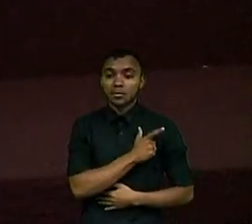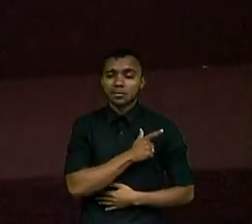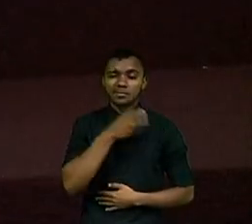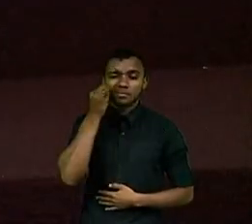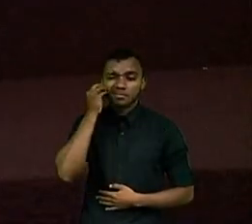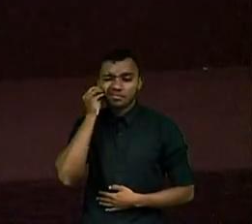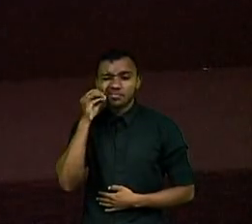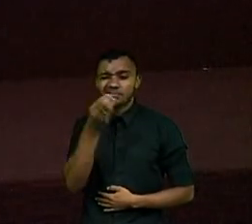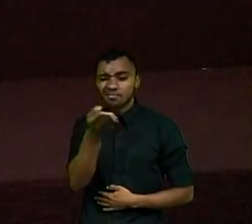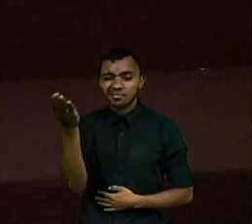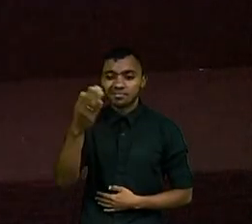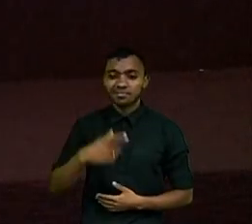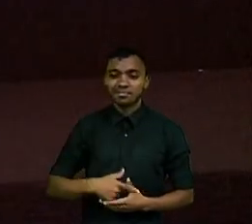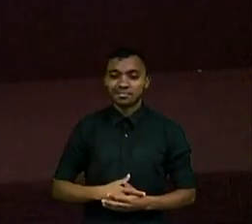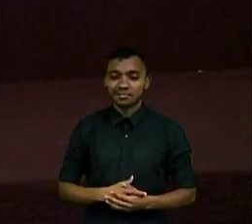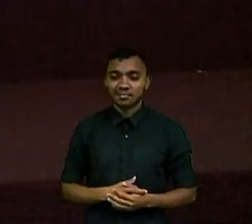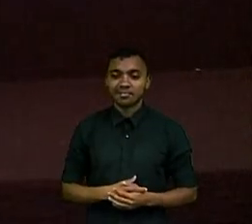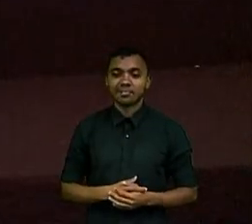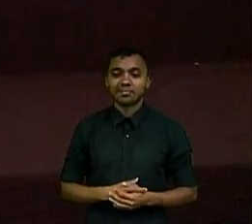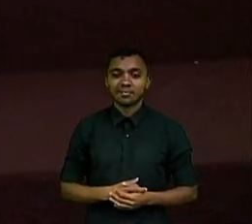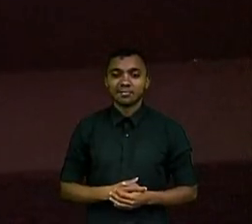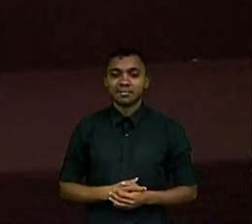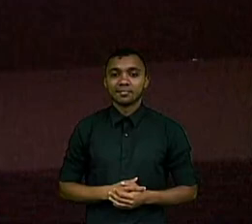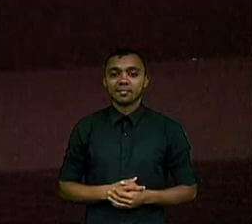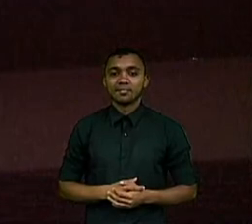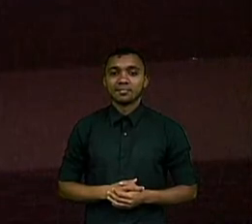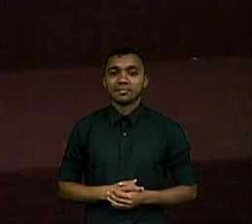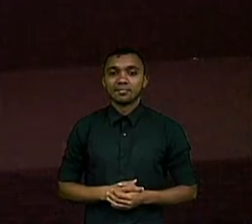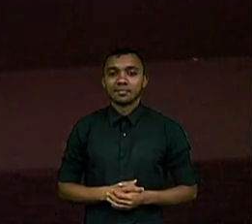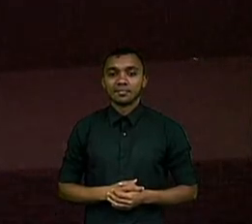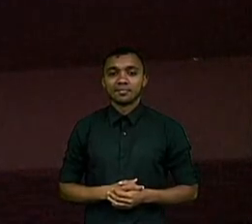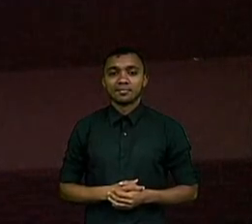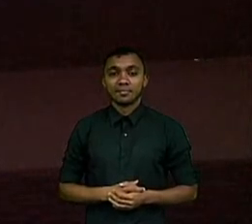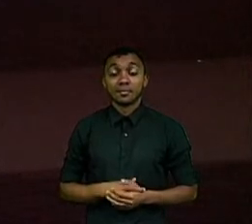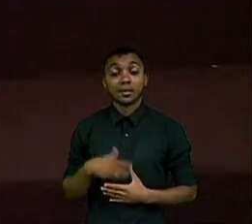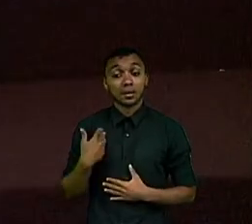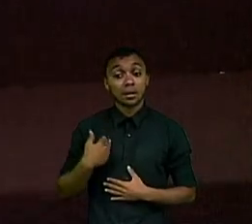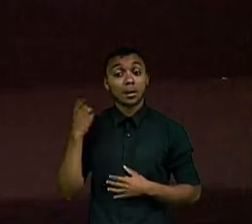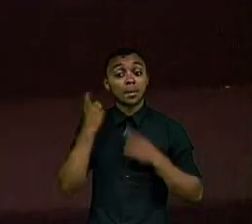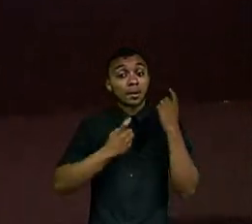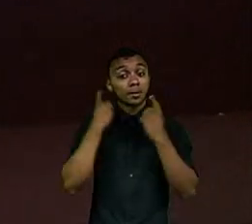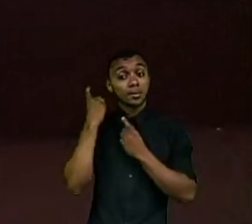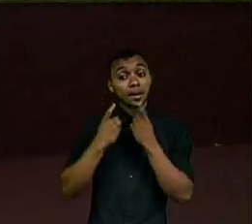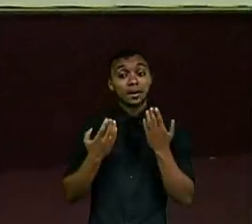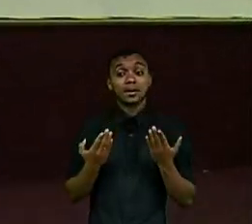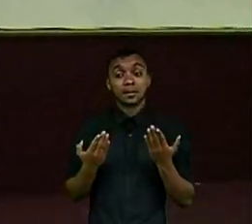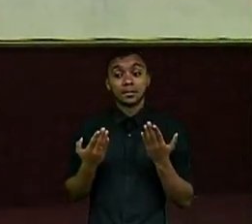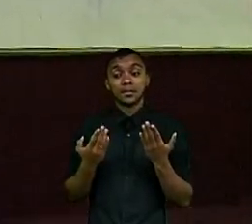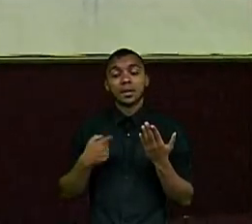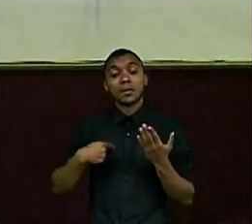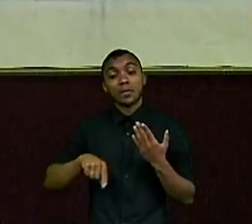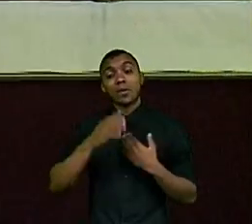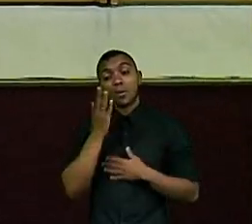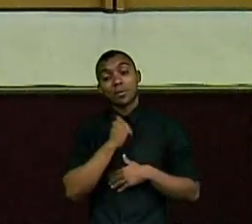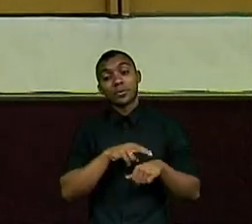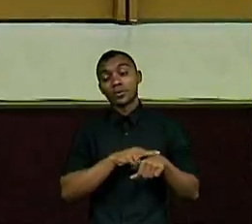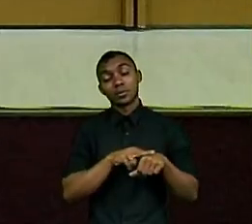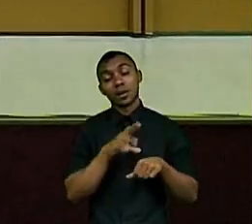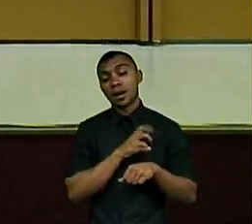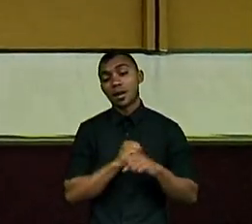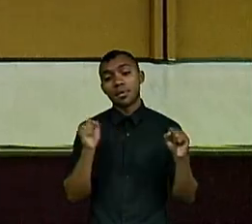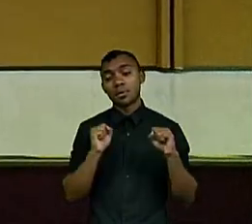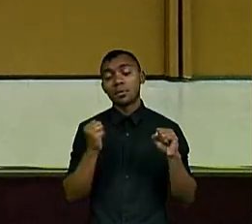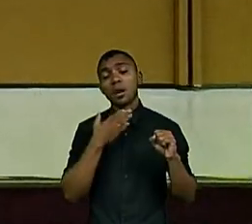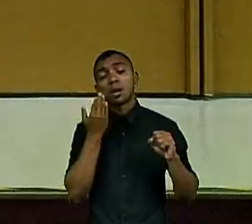bem grandão Obrigada Raquel parabéns viu vou comer já já que eu sou louca por chocolate porque eu não ganhei nada